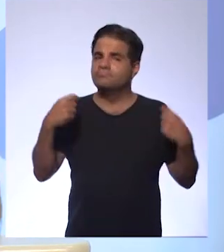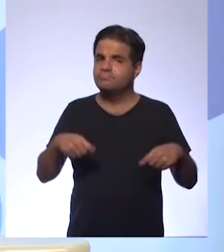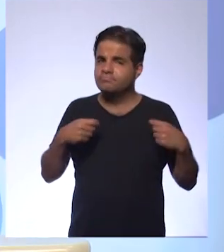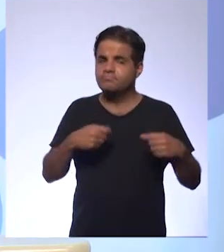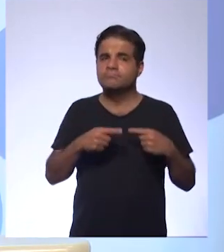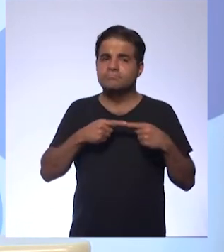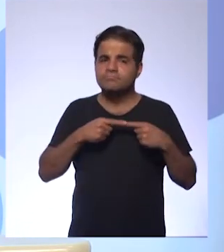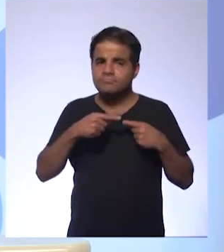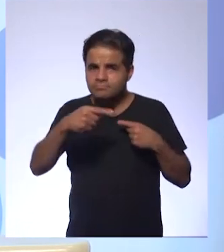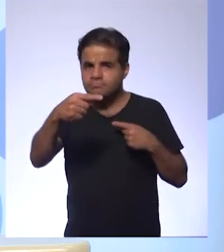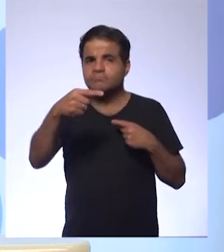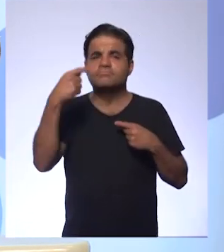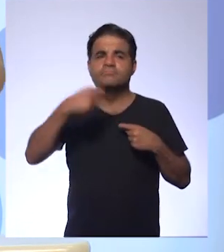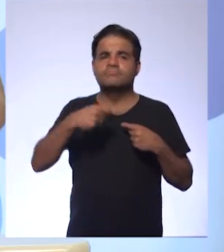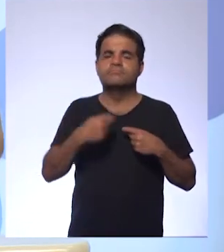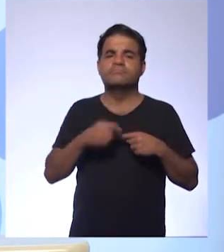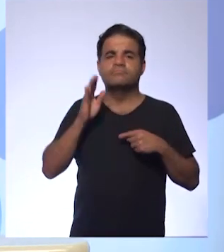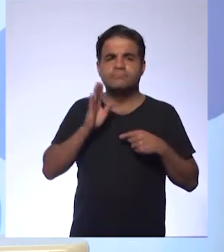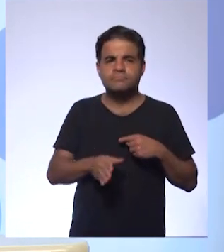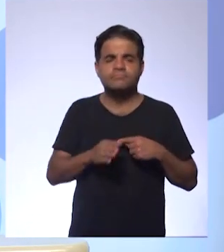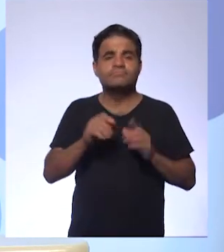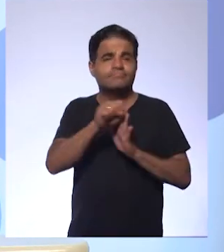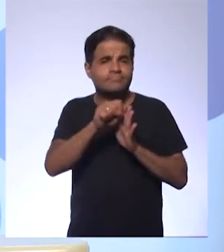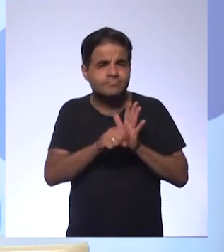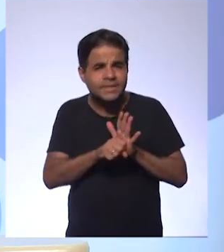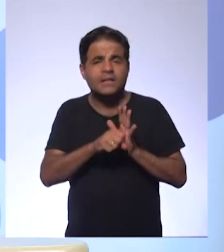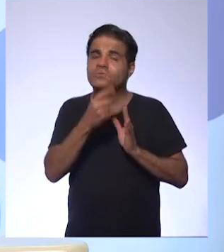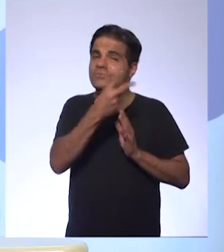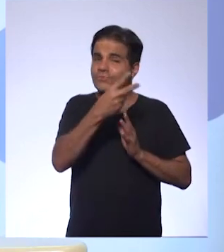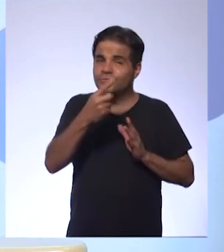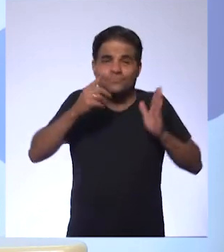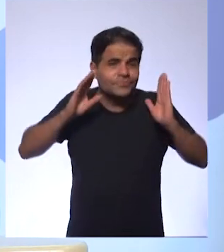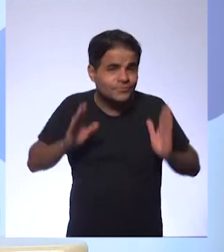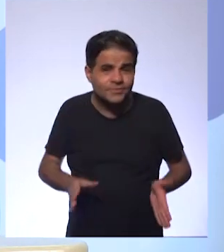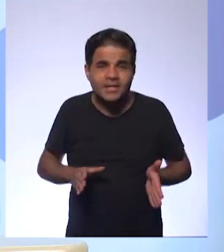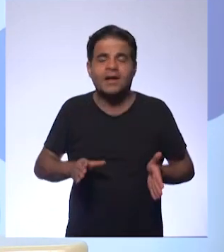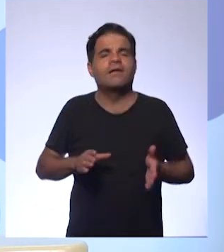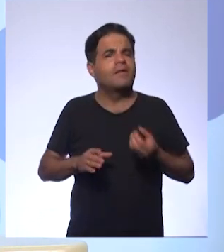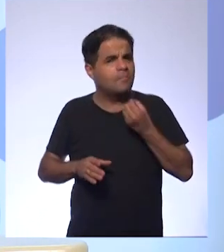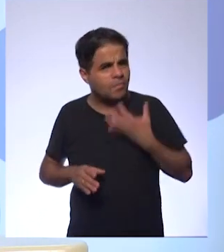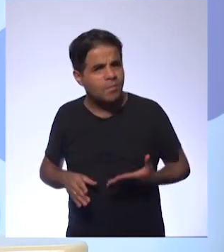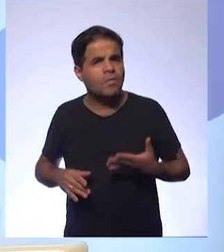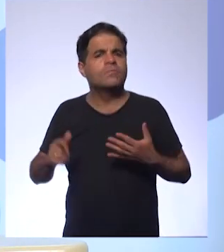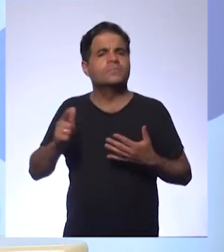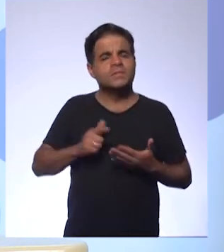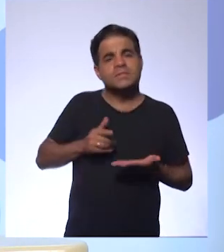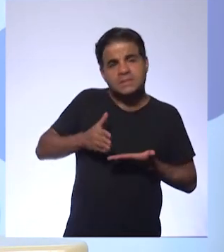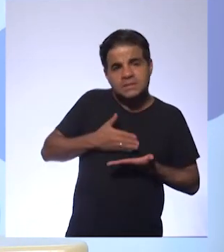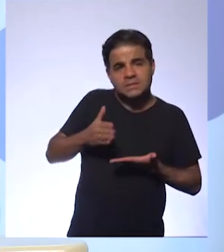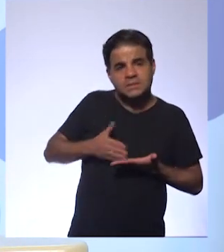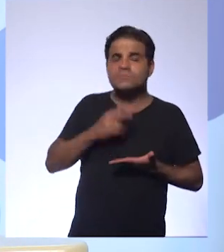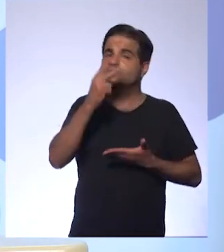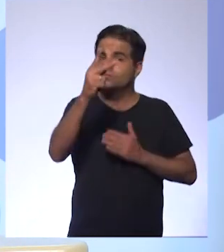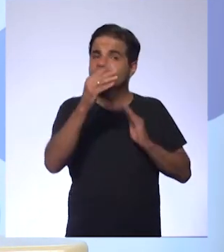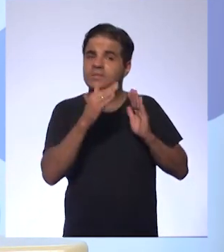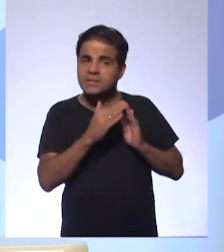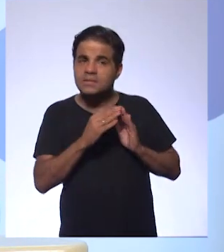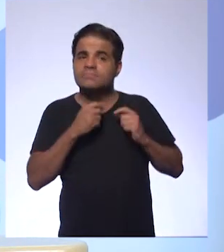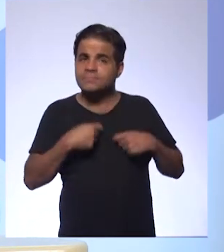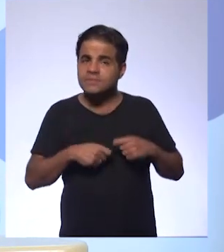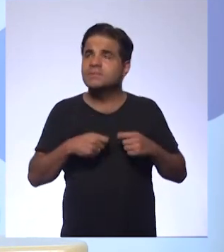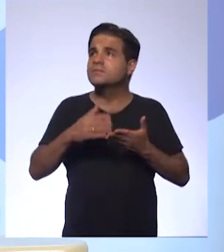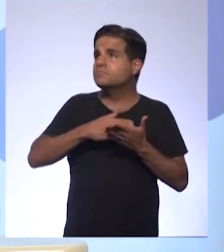né? o Kindle. XX, né? Já estamos aí no século XXI, então, mas é bom ter o livro em casa, ter a